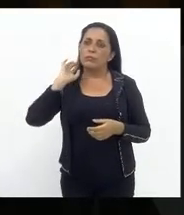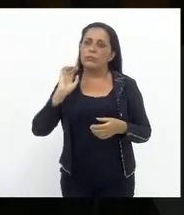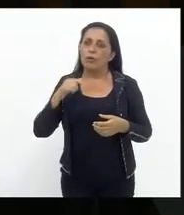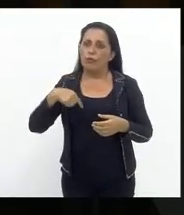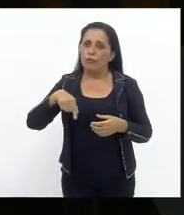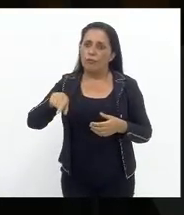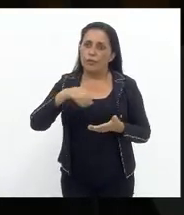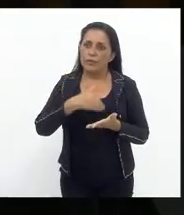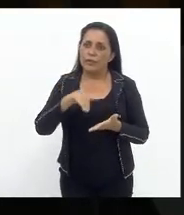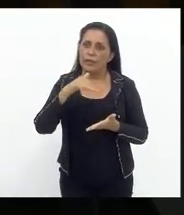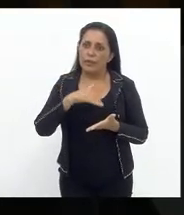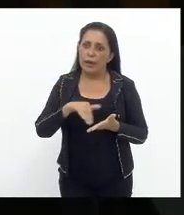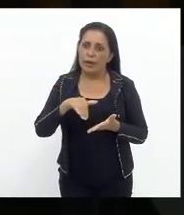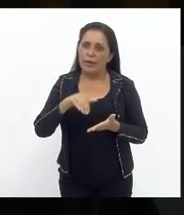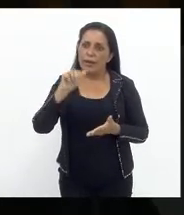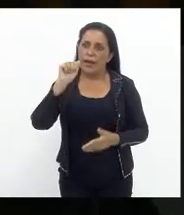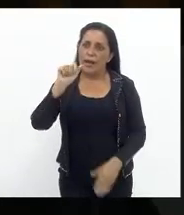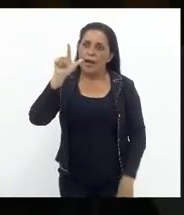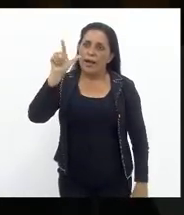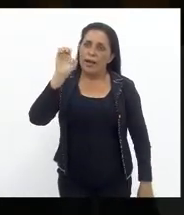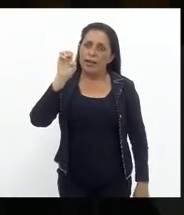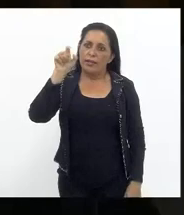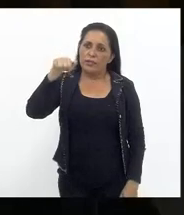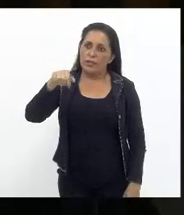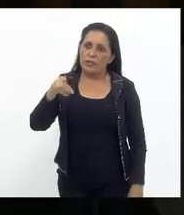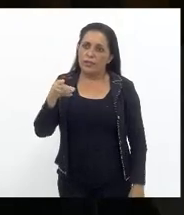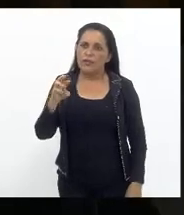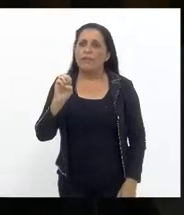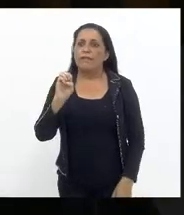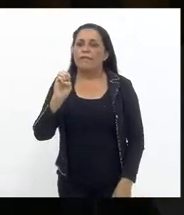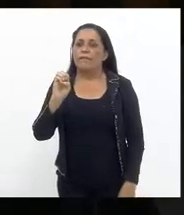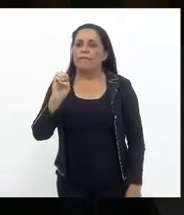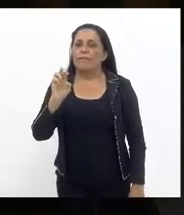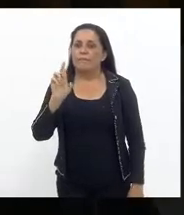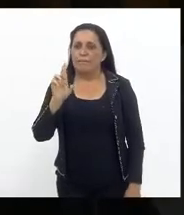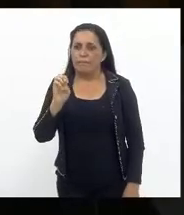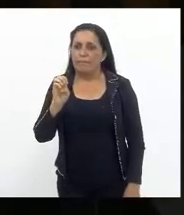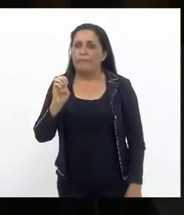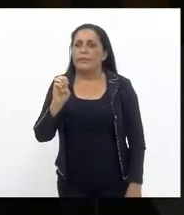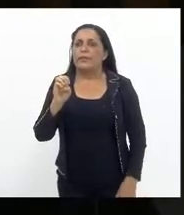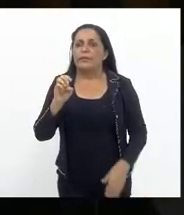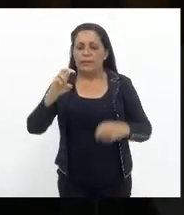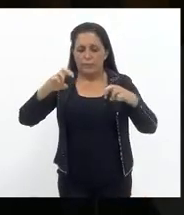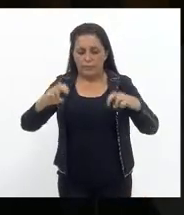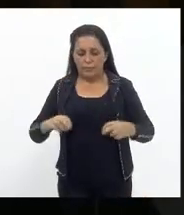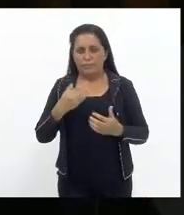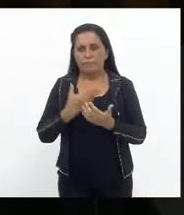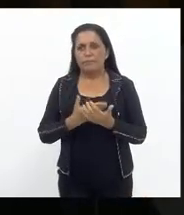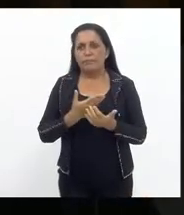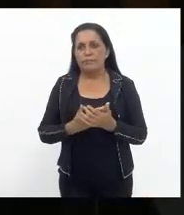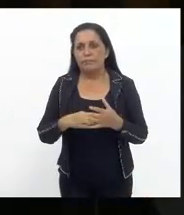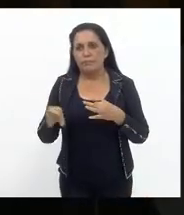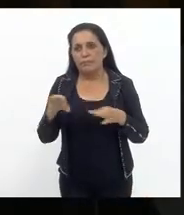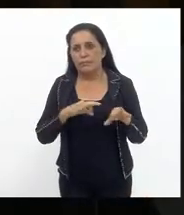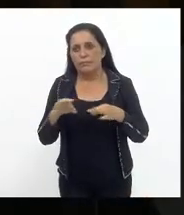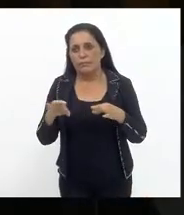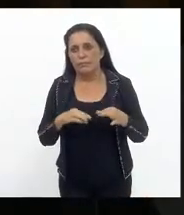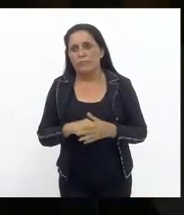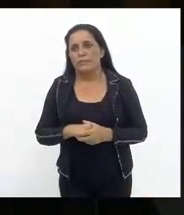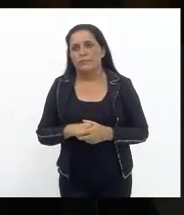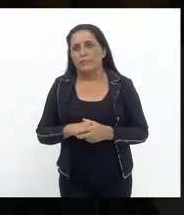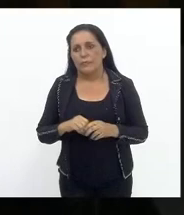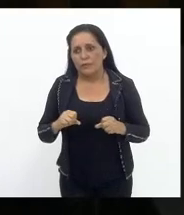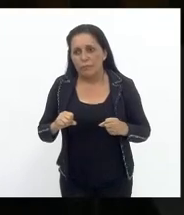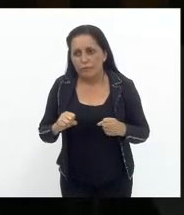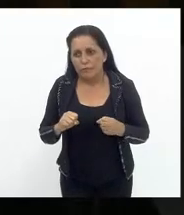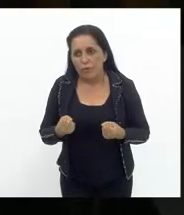de Educação, o Alexandre Valle, sentamos, estudamos todo o projeto, qual força